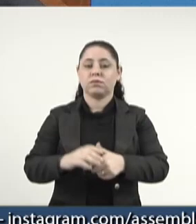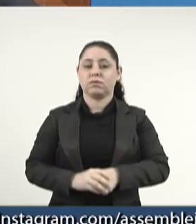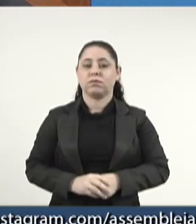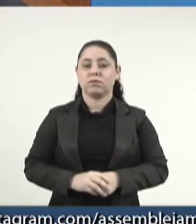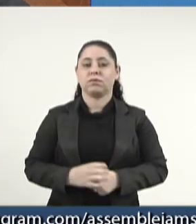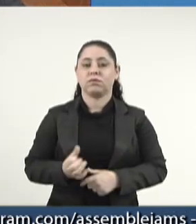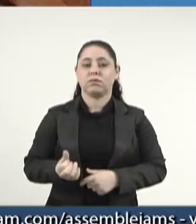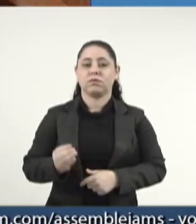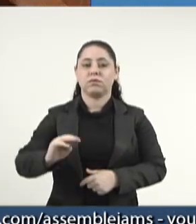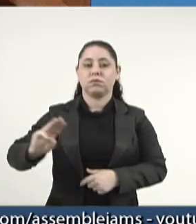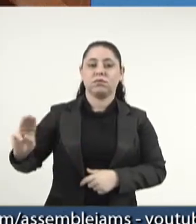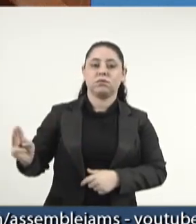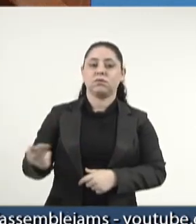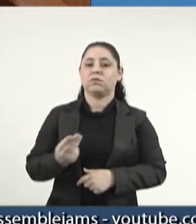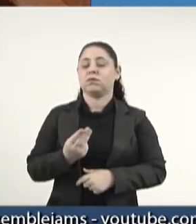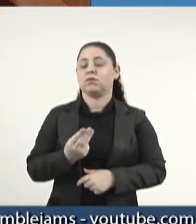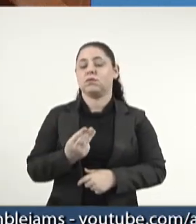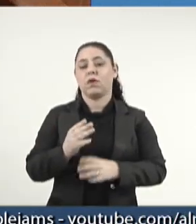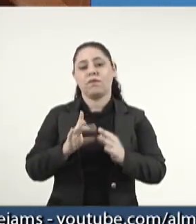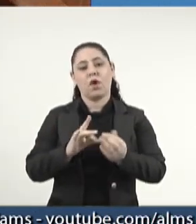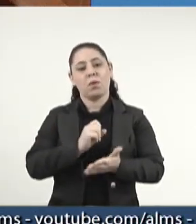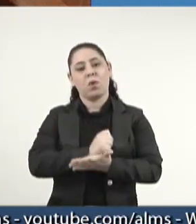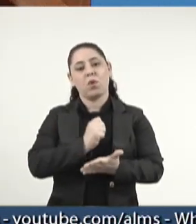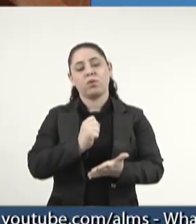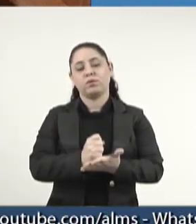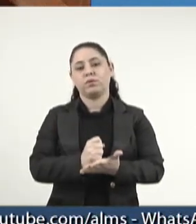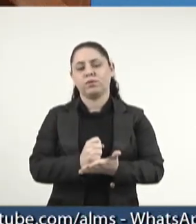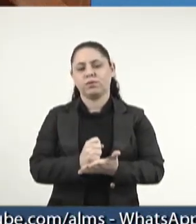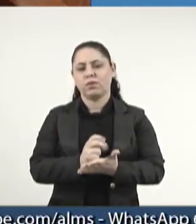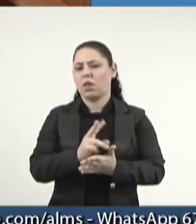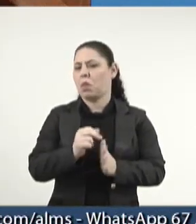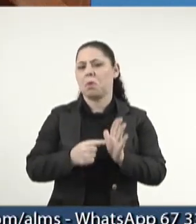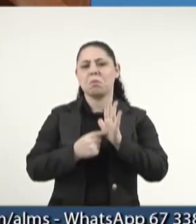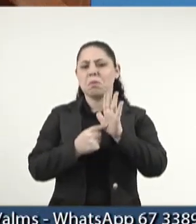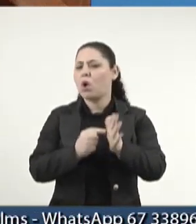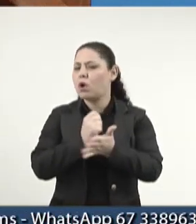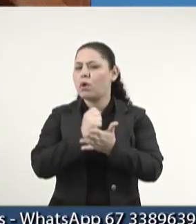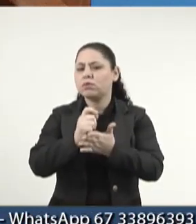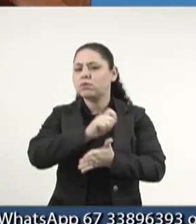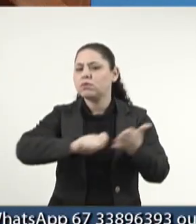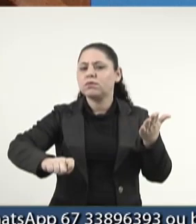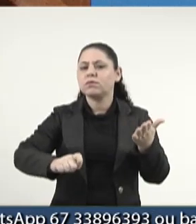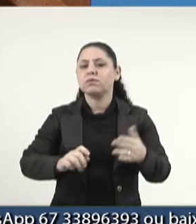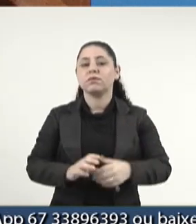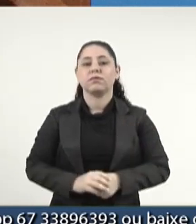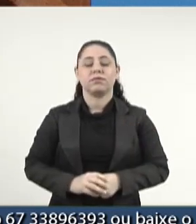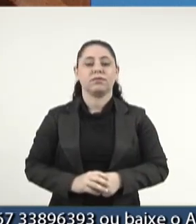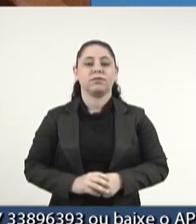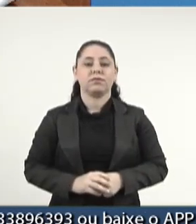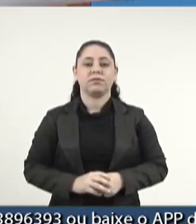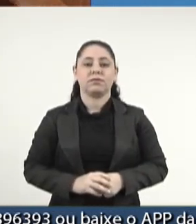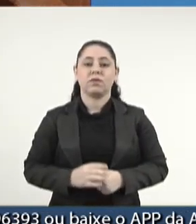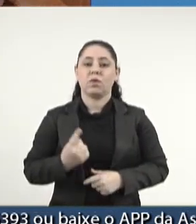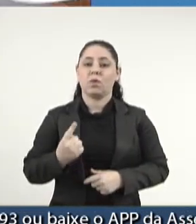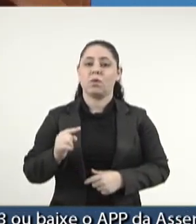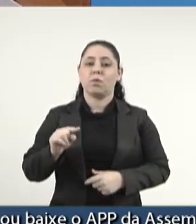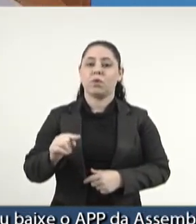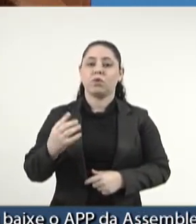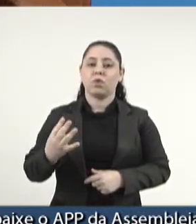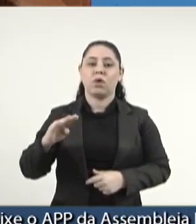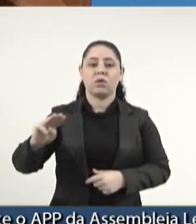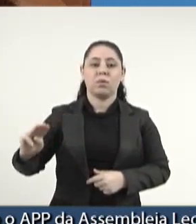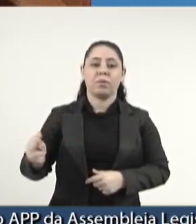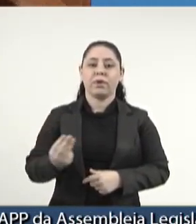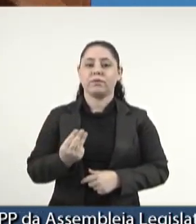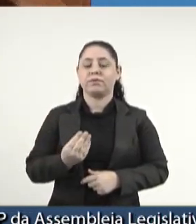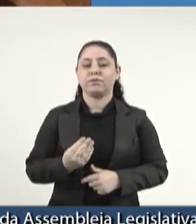de 60 milhões de reais, formular um contrato e não mostrar o contrato da ordem de 1,4